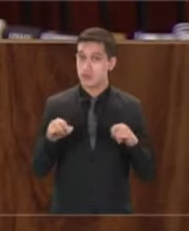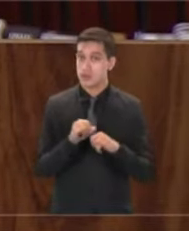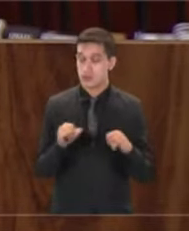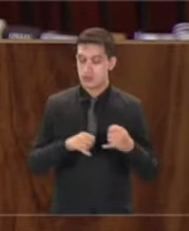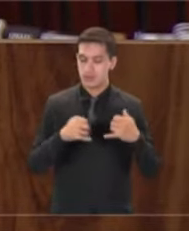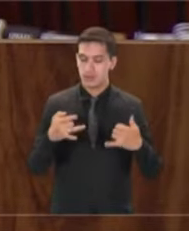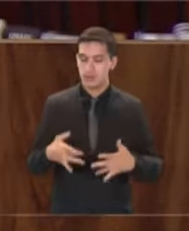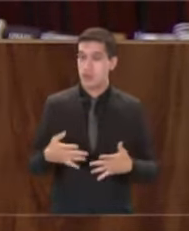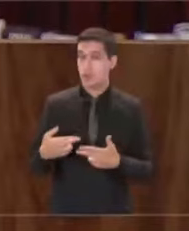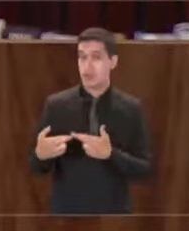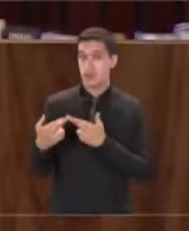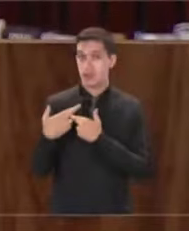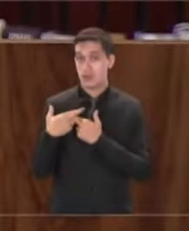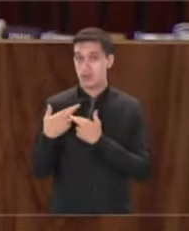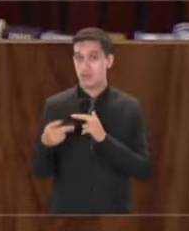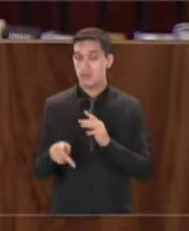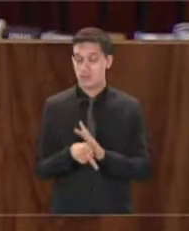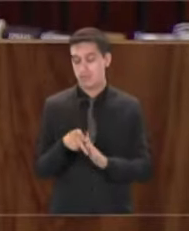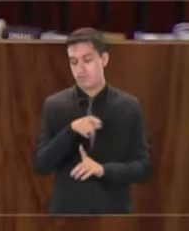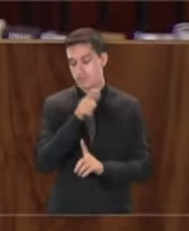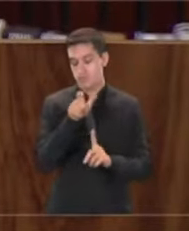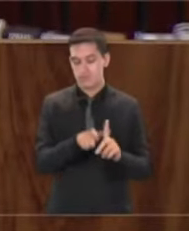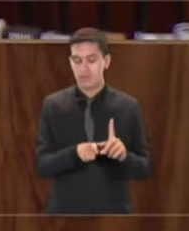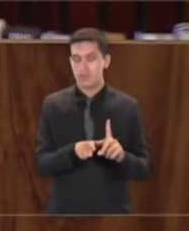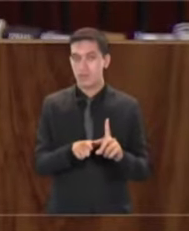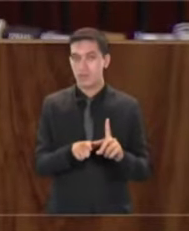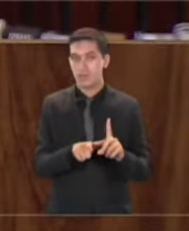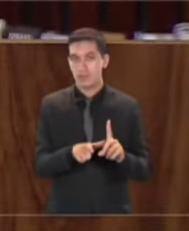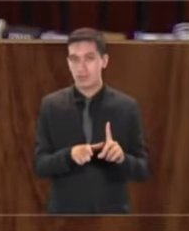em responsabilização do agente